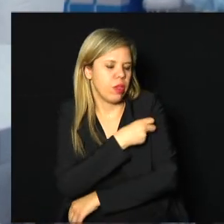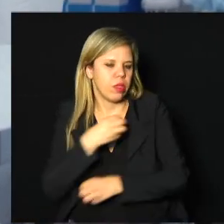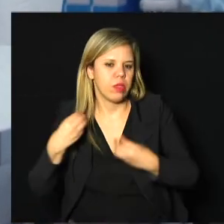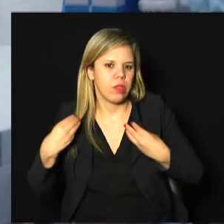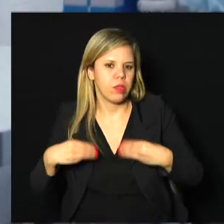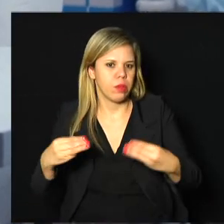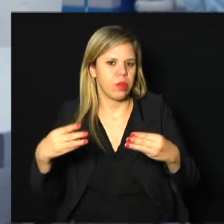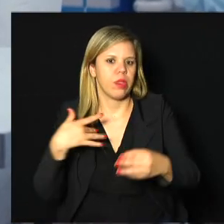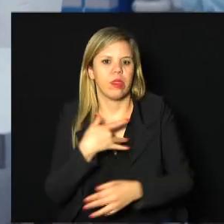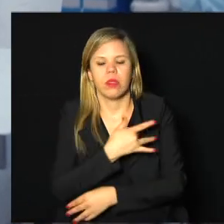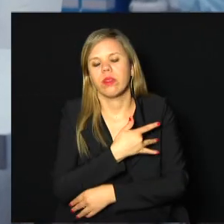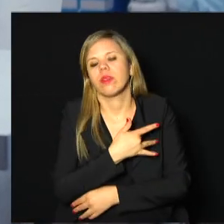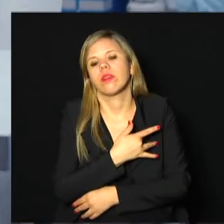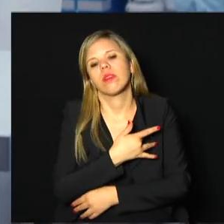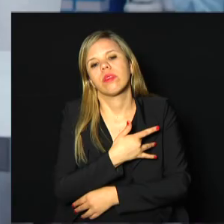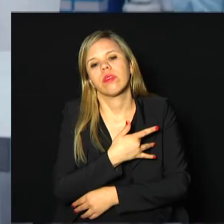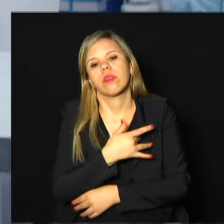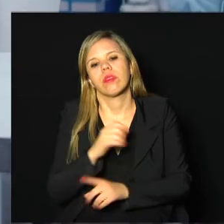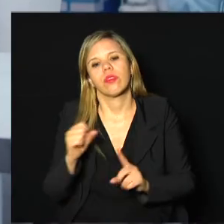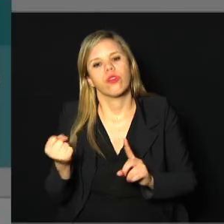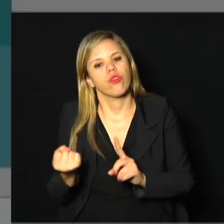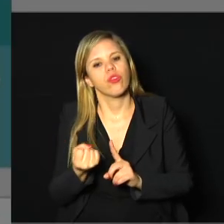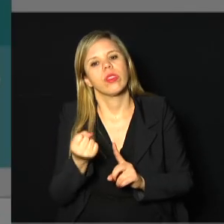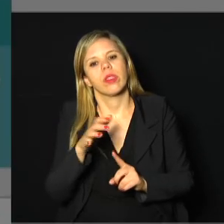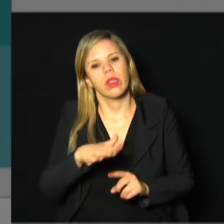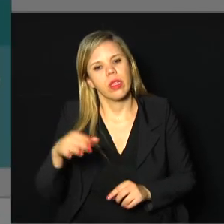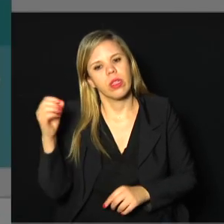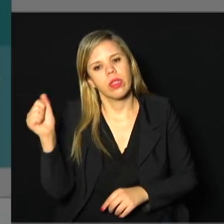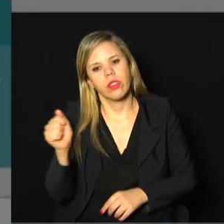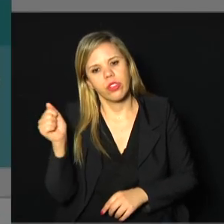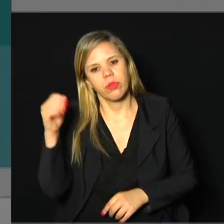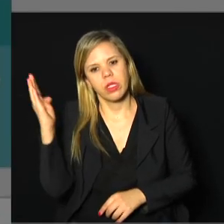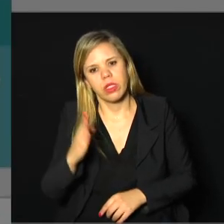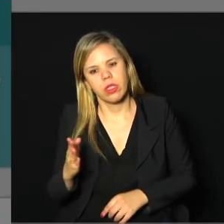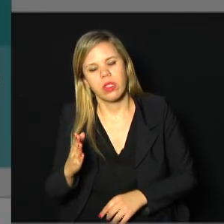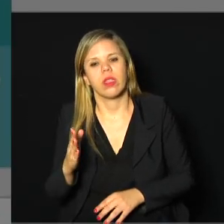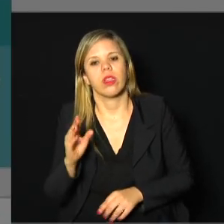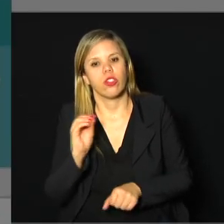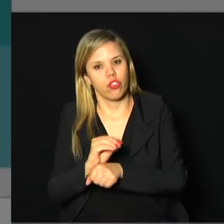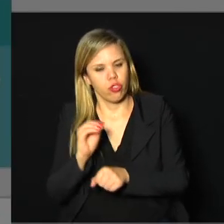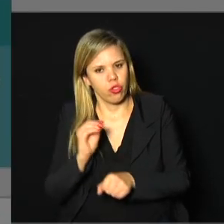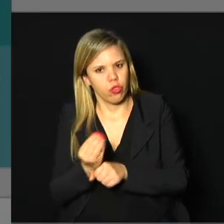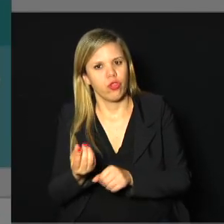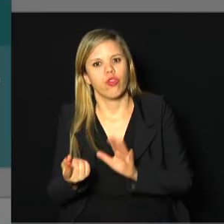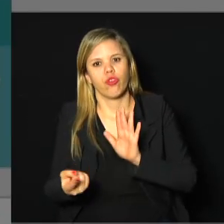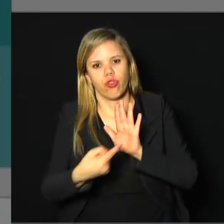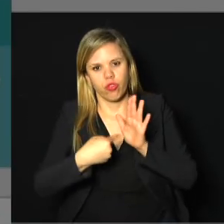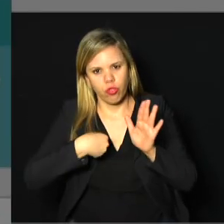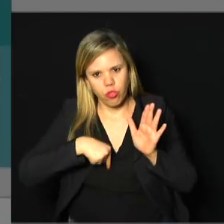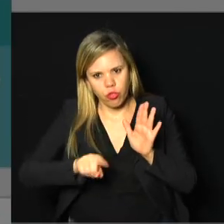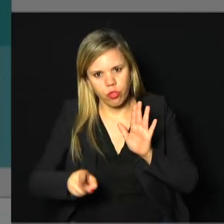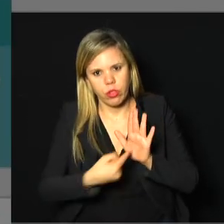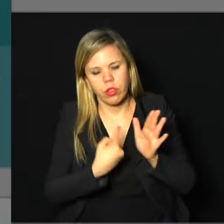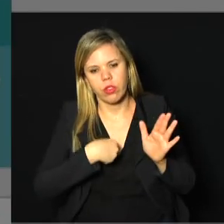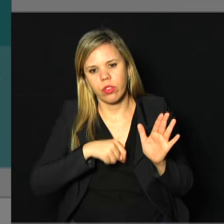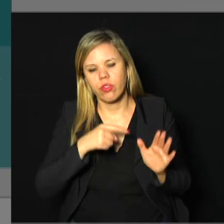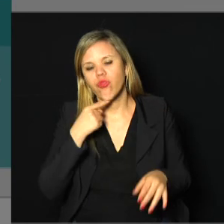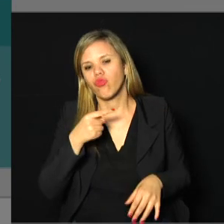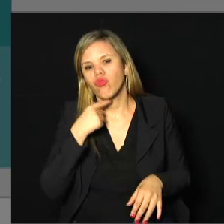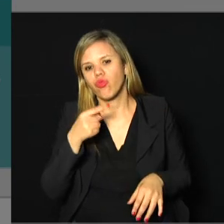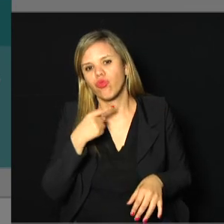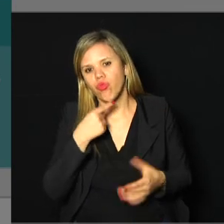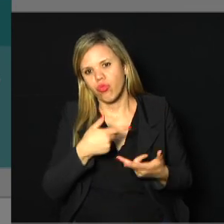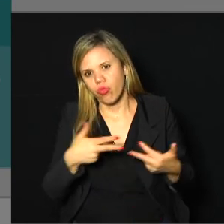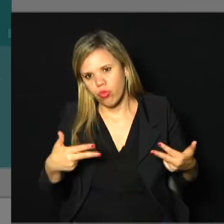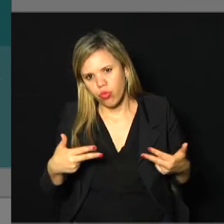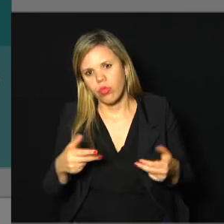da Saúde e o site da Sociedade Brasileira de Imunizações. Né? Então, ali eu tenho, até tira dúvidas, eu